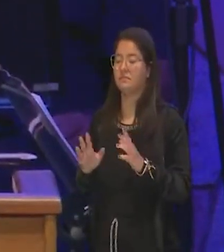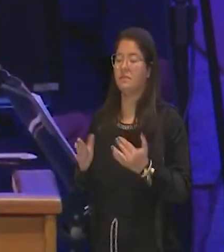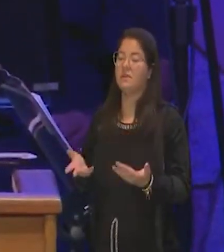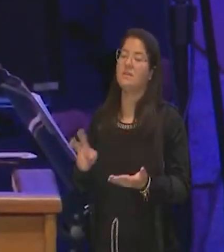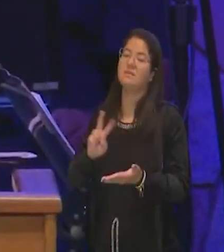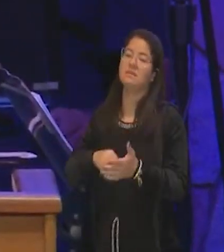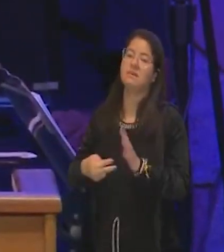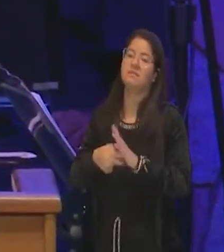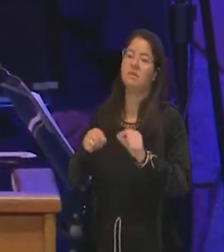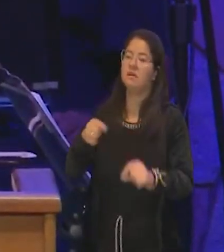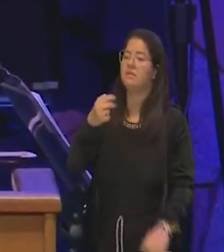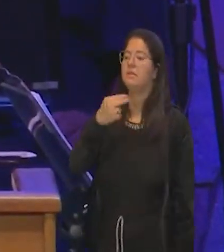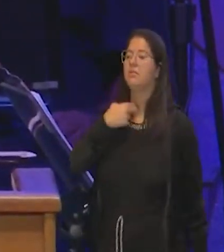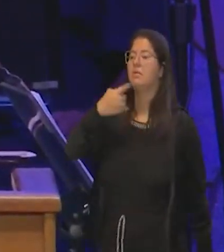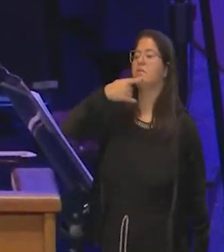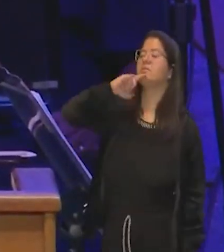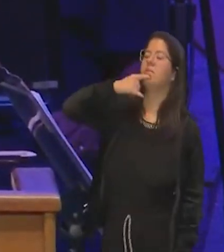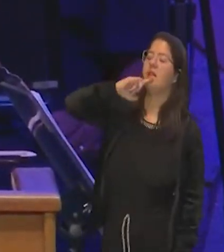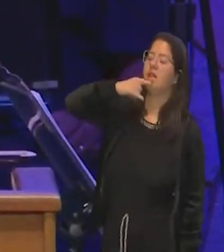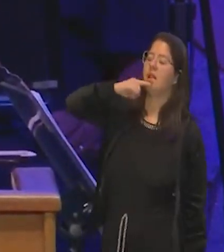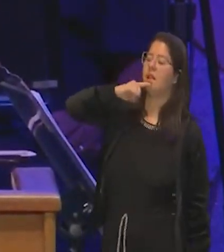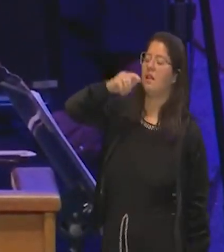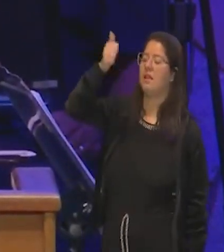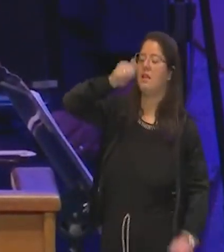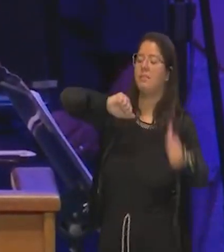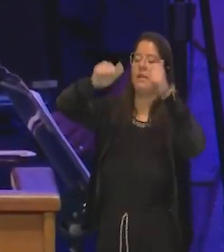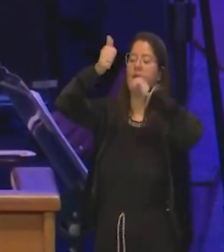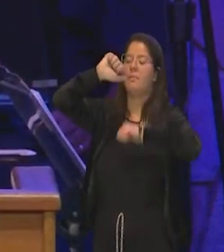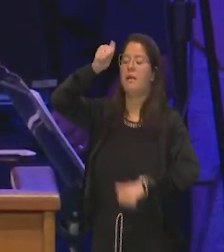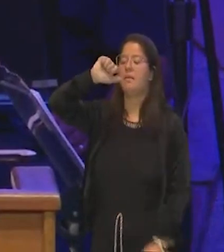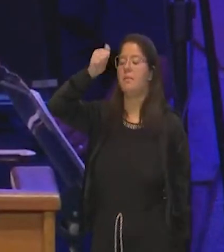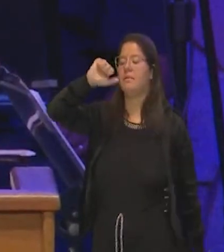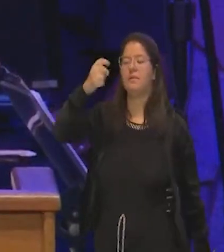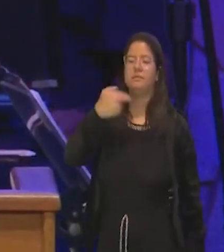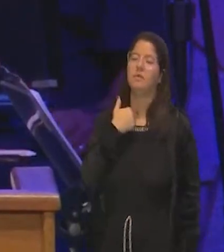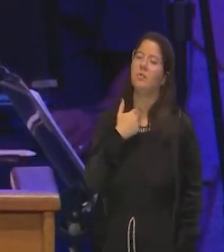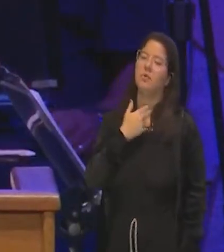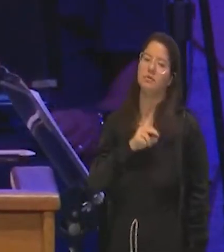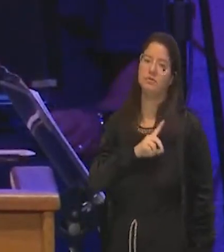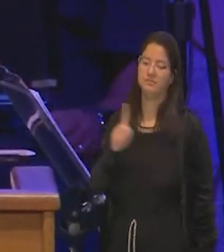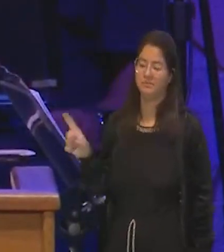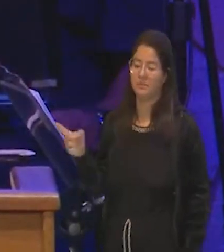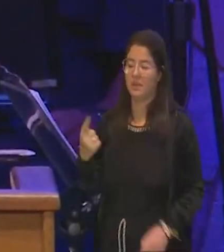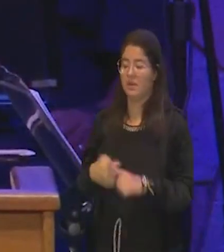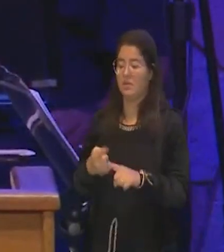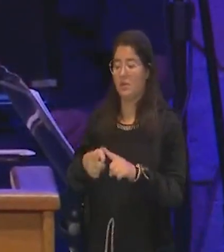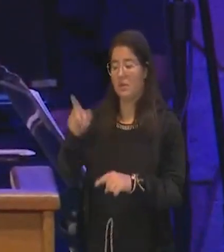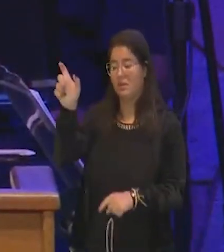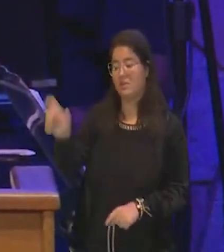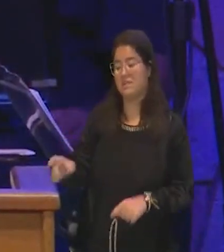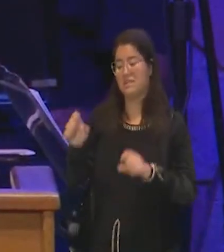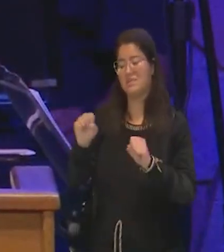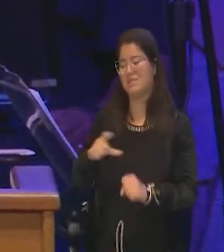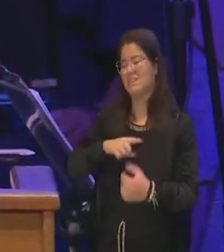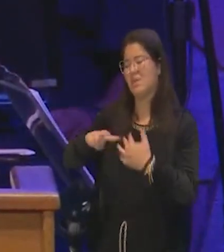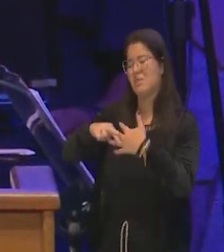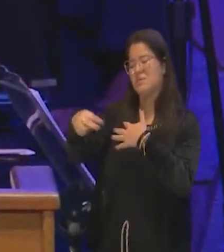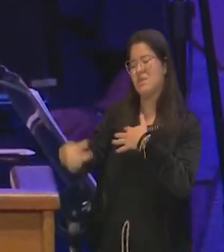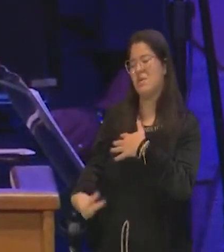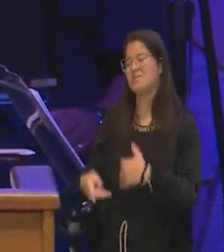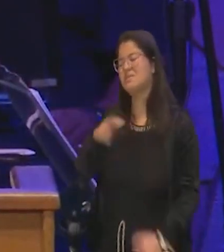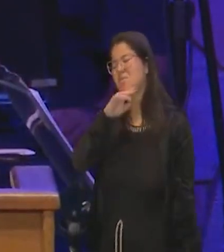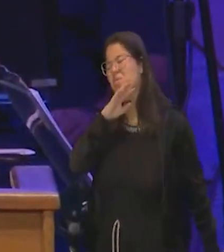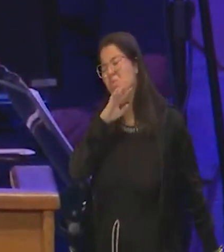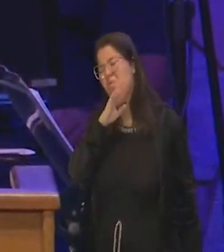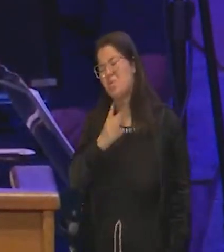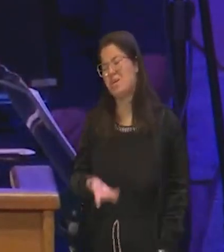vinho. Não seja um beberrão inclinado ao álcool, pois você poderá colher maus resultados pela